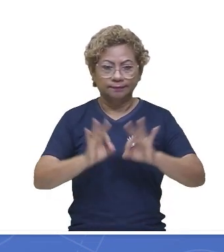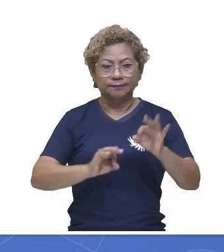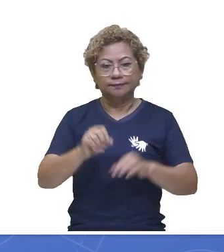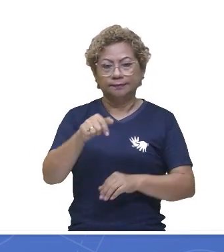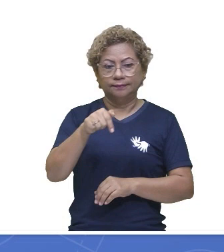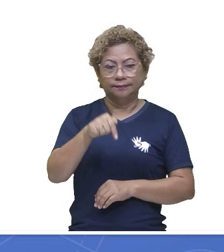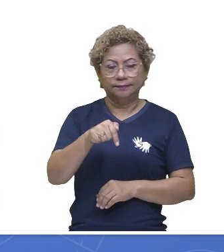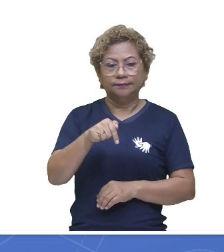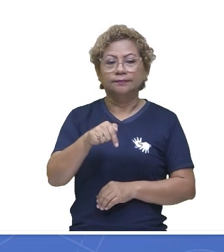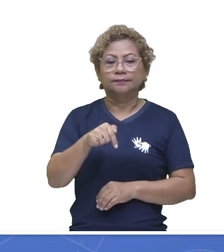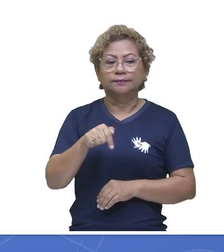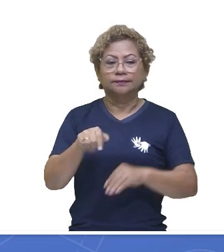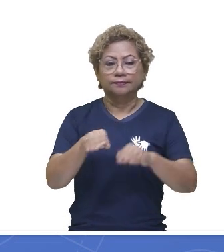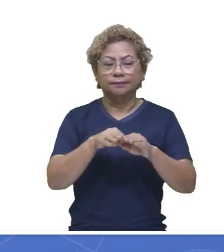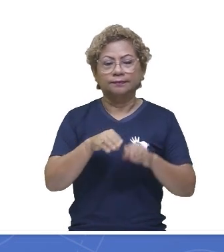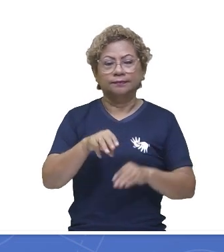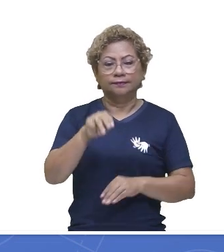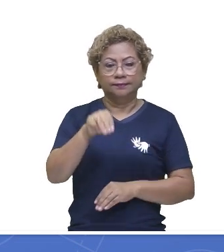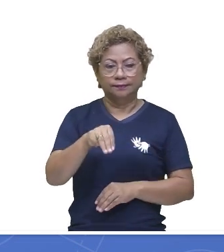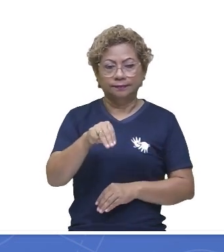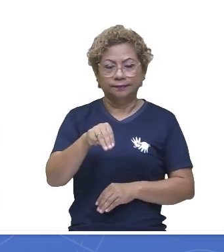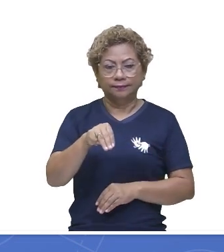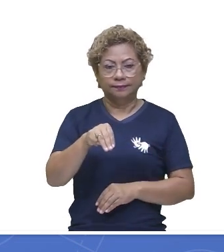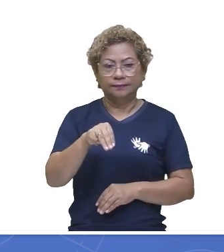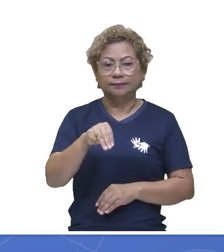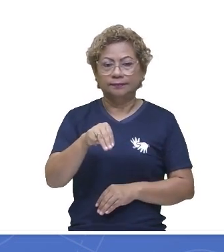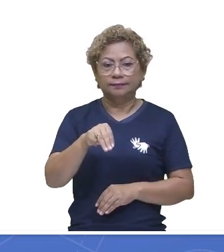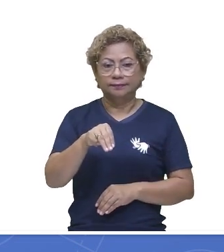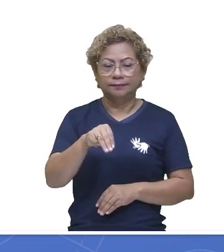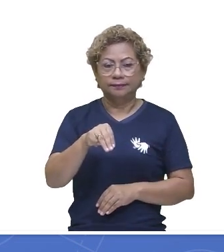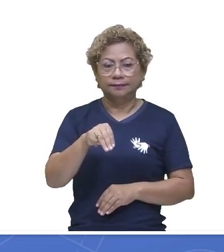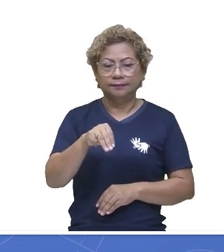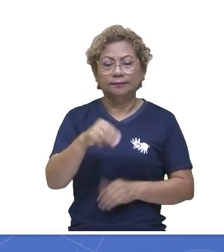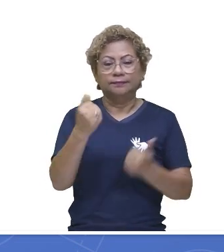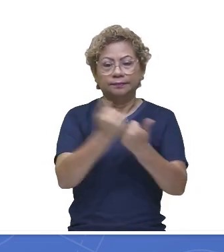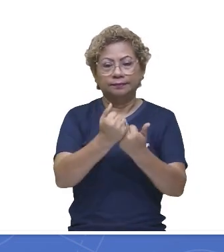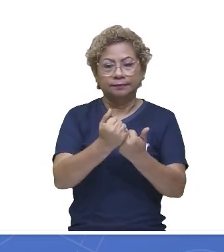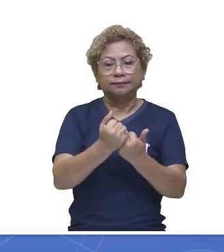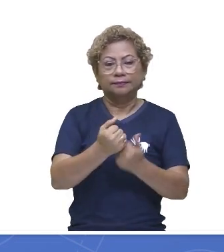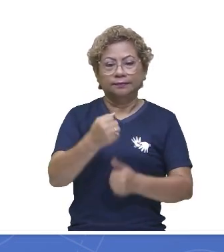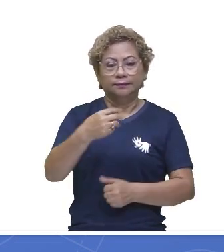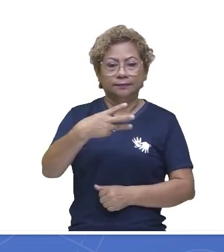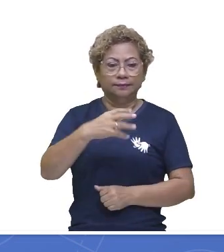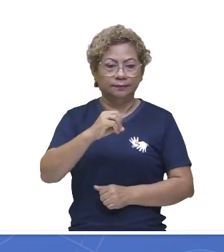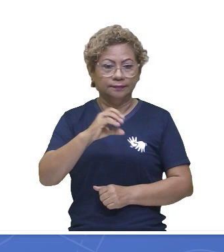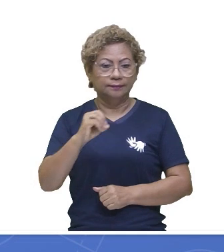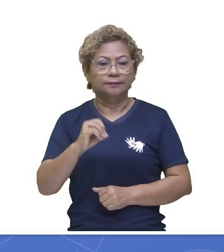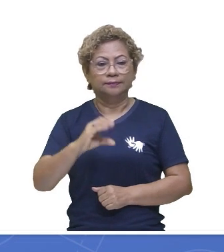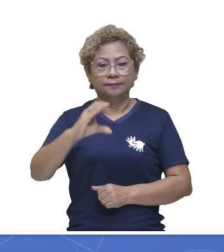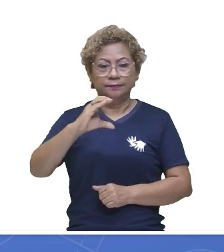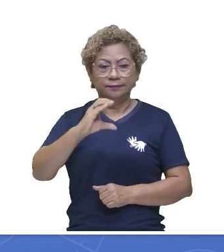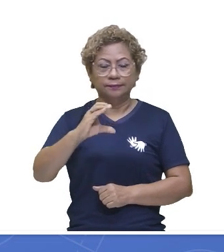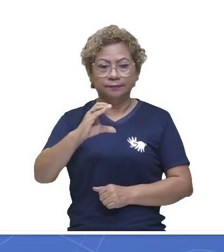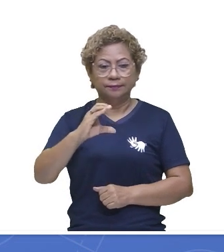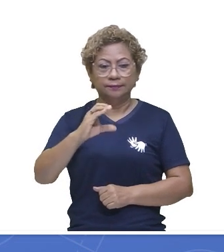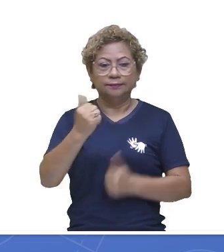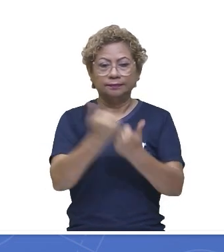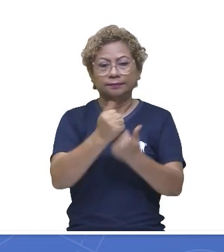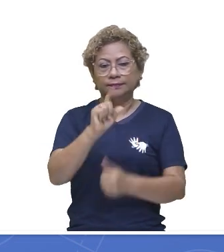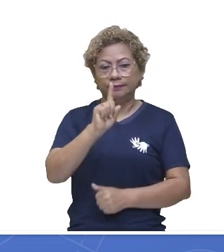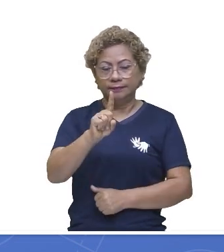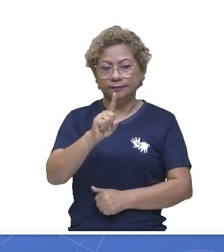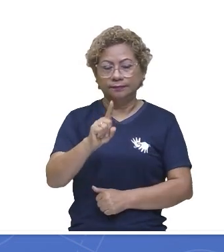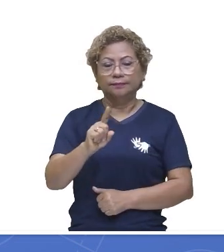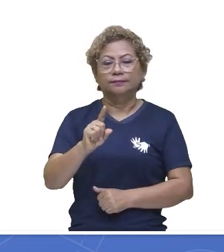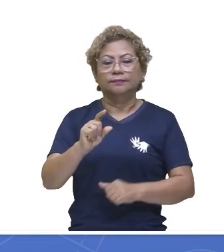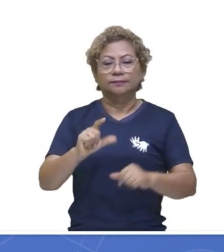delta T. Aí eu substituo, ó, a massa é 300, calor específico é 1 e a variação de temperatura